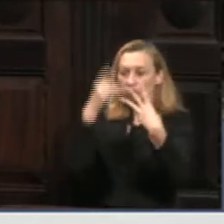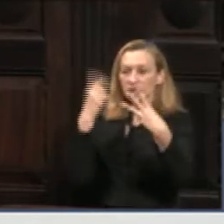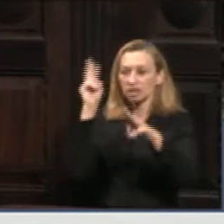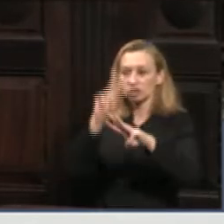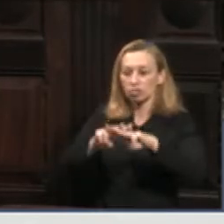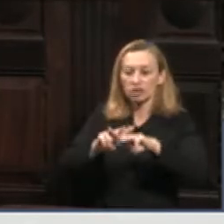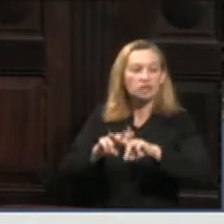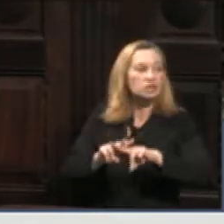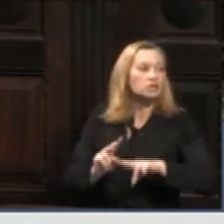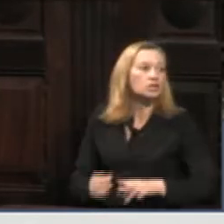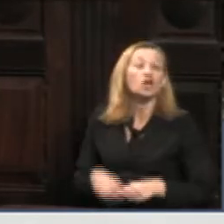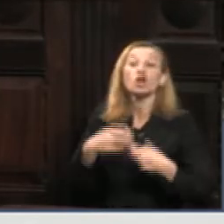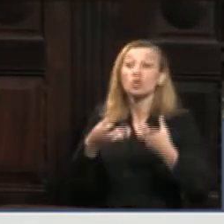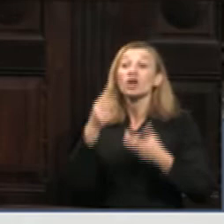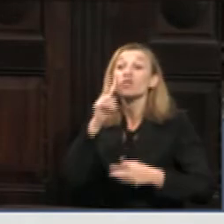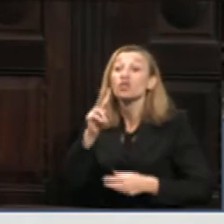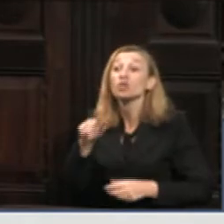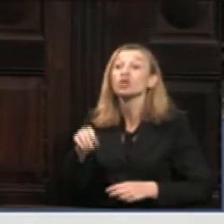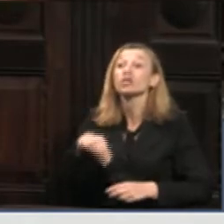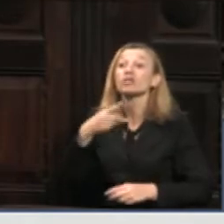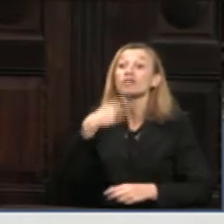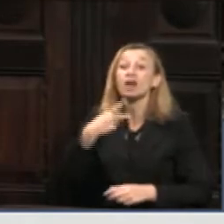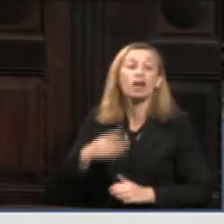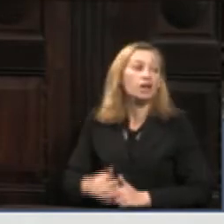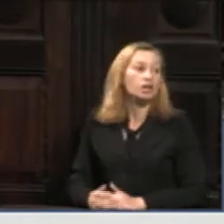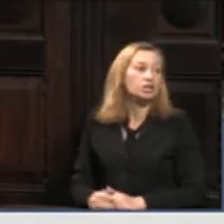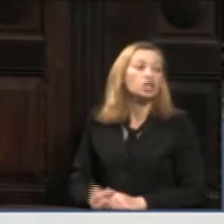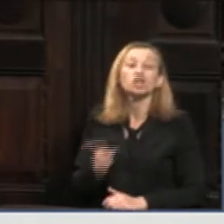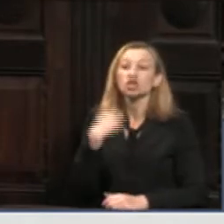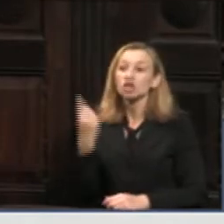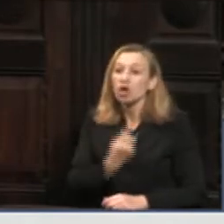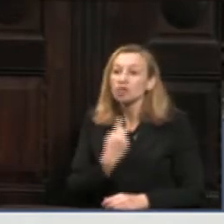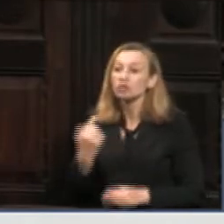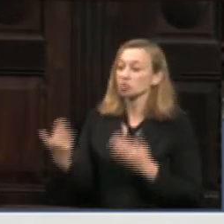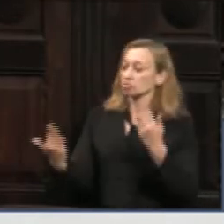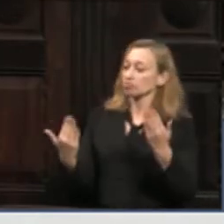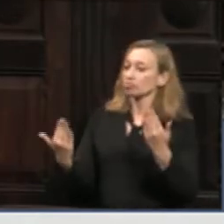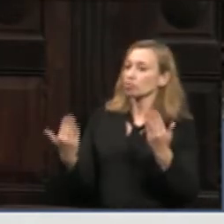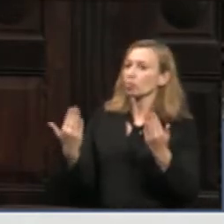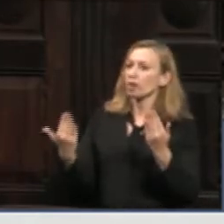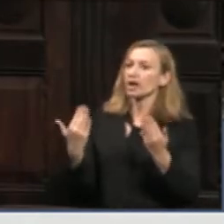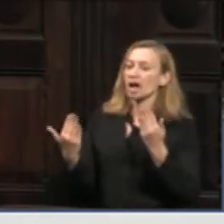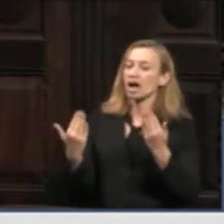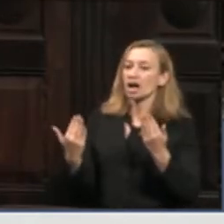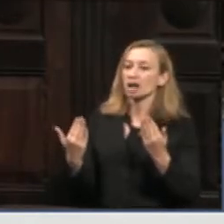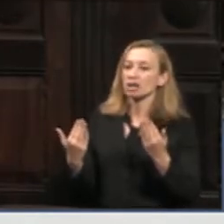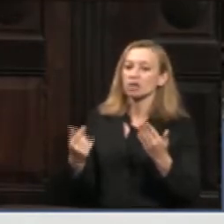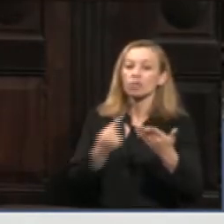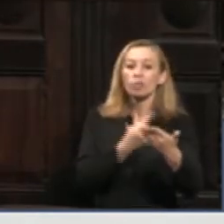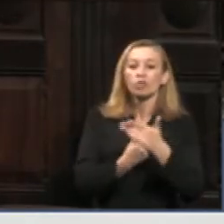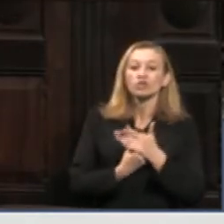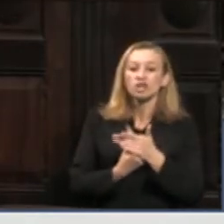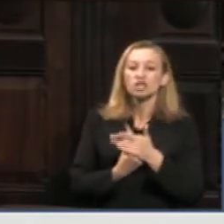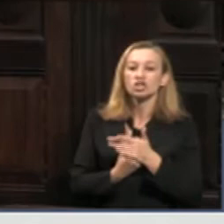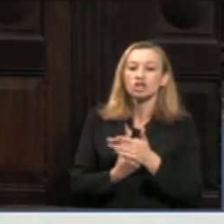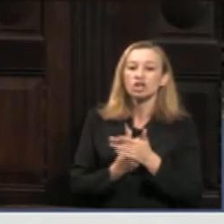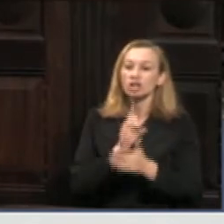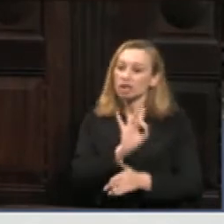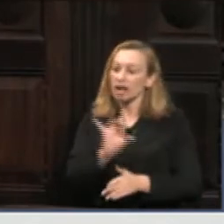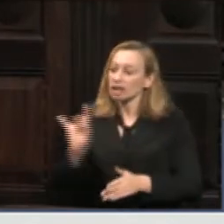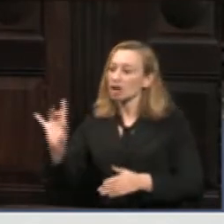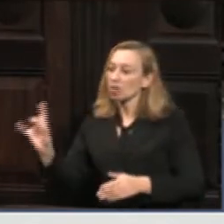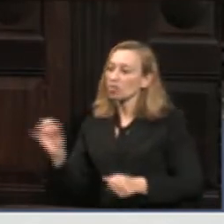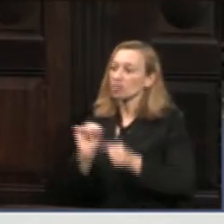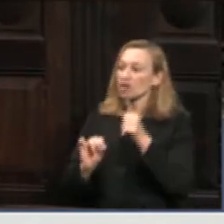quais são os argumentos. E vamos comparar com a defesa que alguns fazem da Constituição em relação